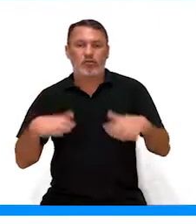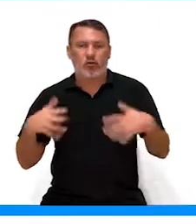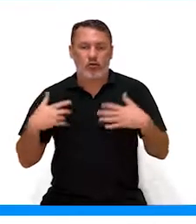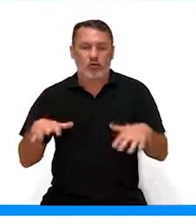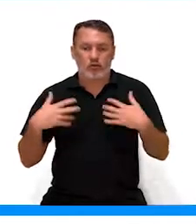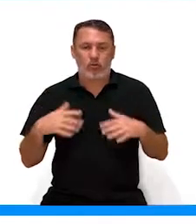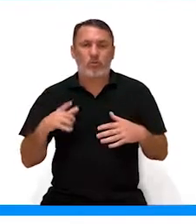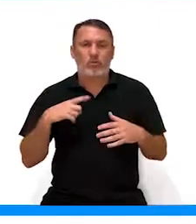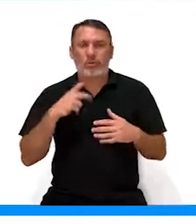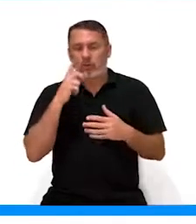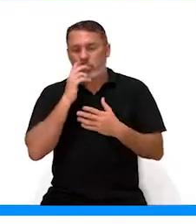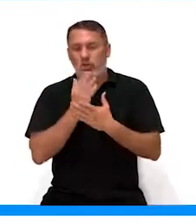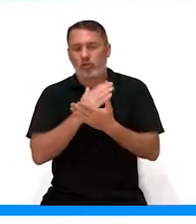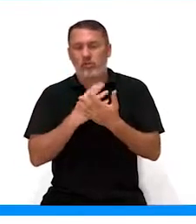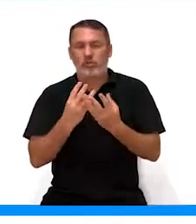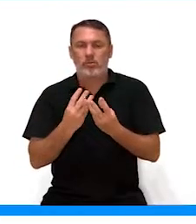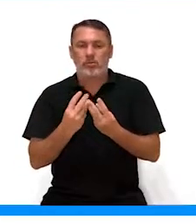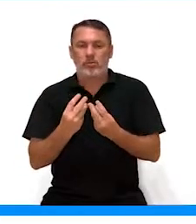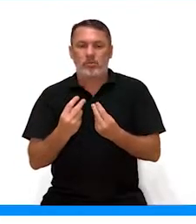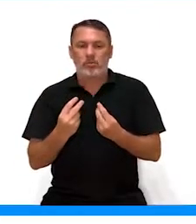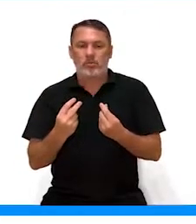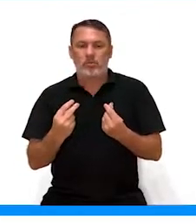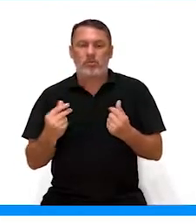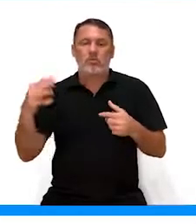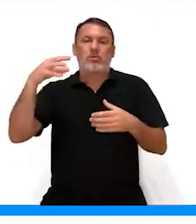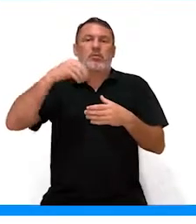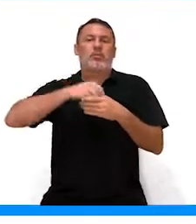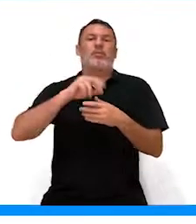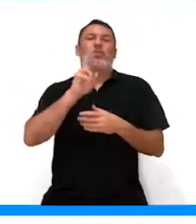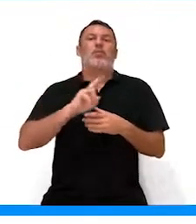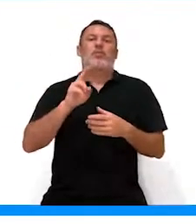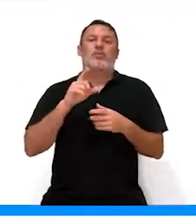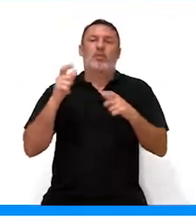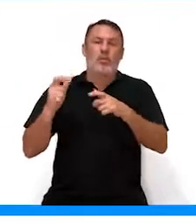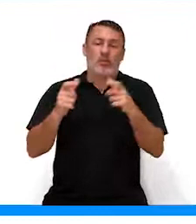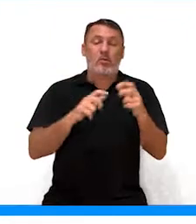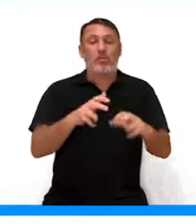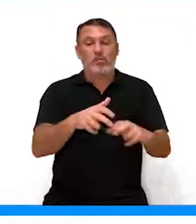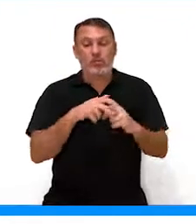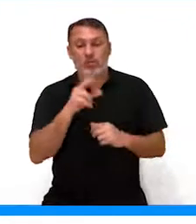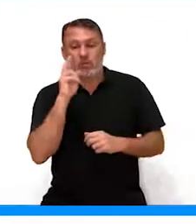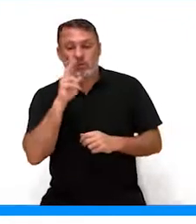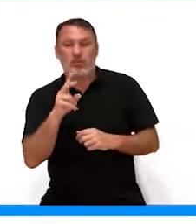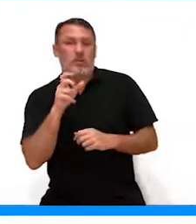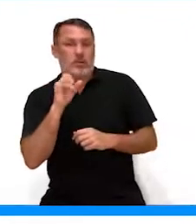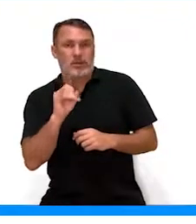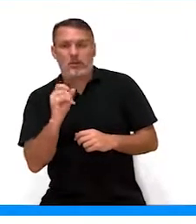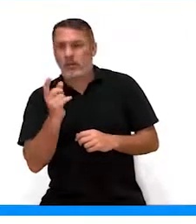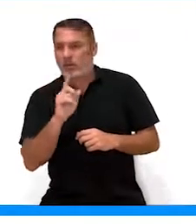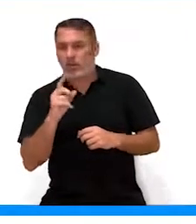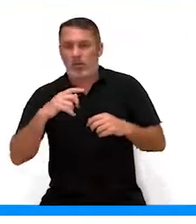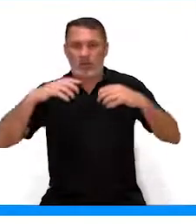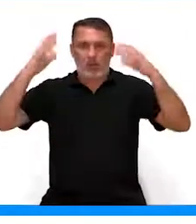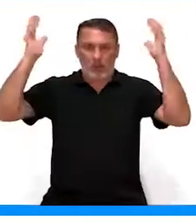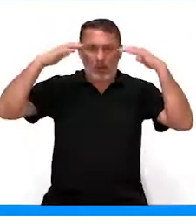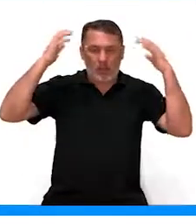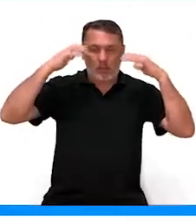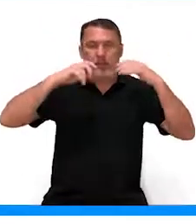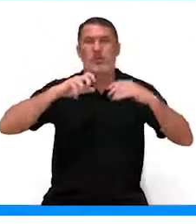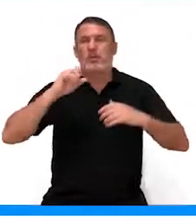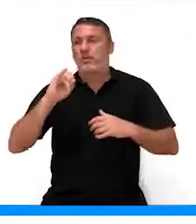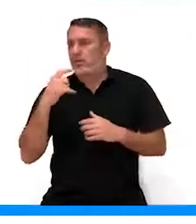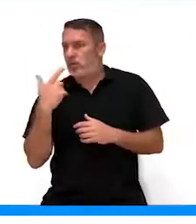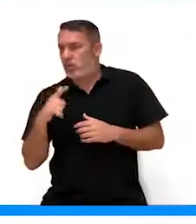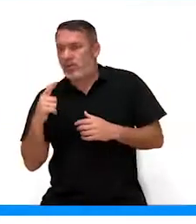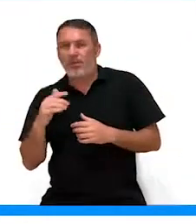elas secretam, elas vão então desintegrando e começam a fazer parte dessa região. Por isso que a gente sabe que se não